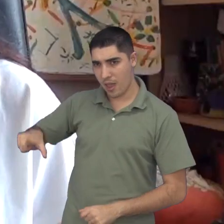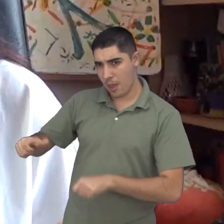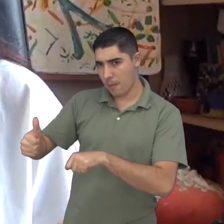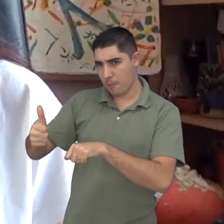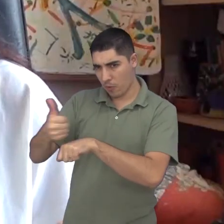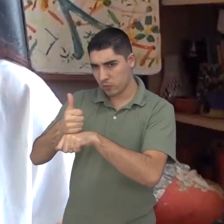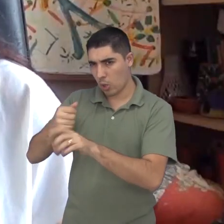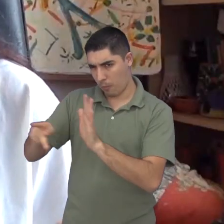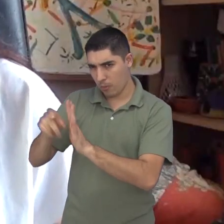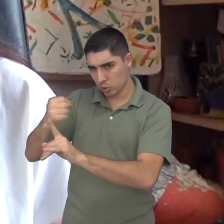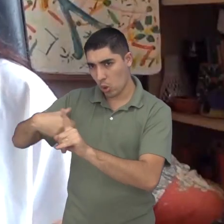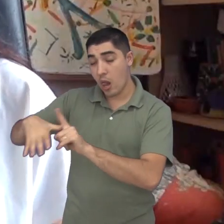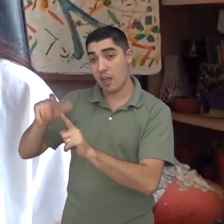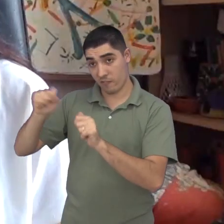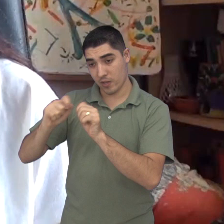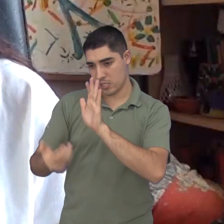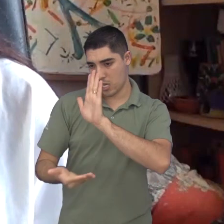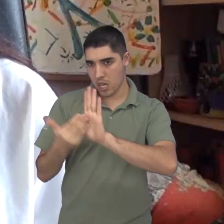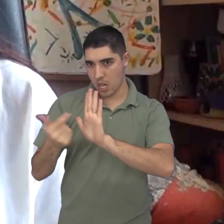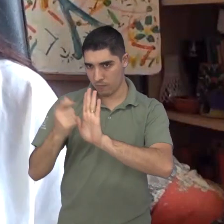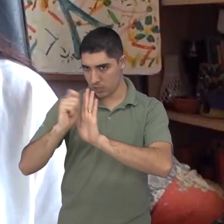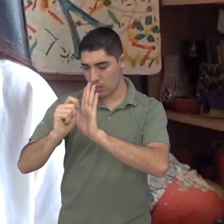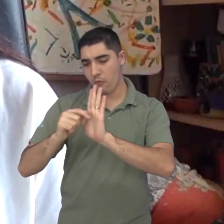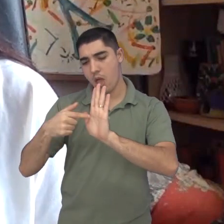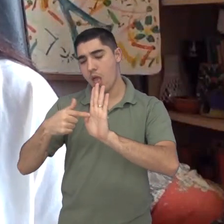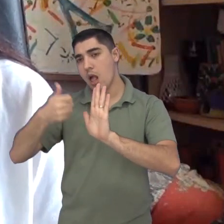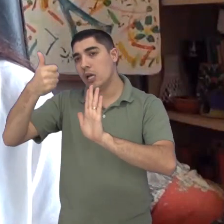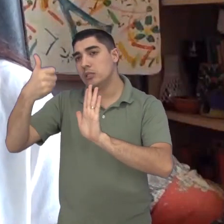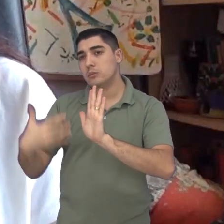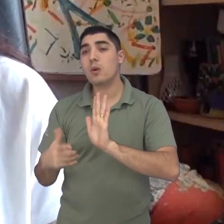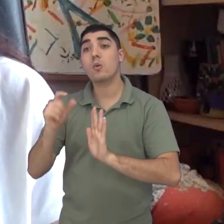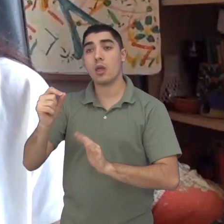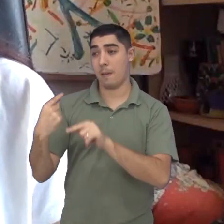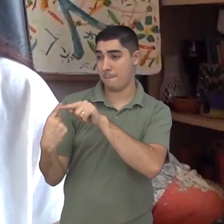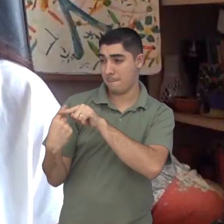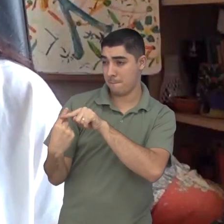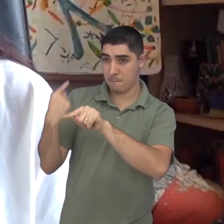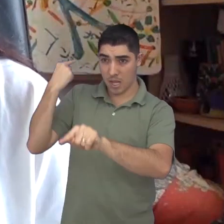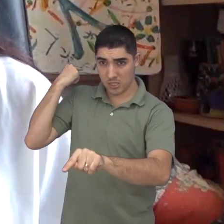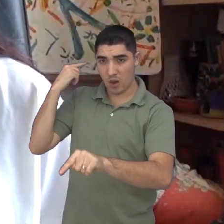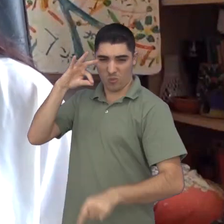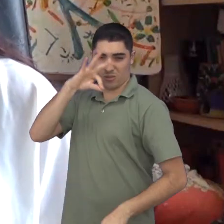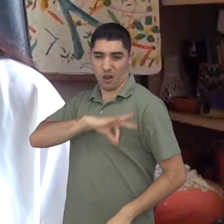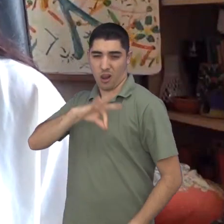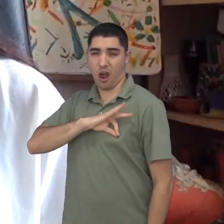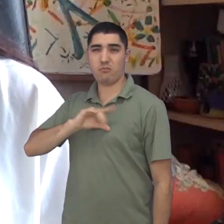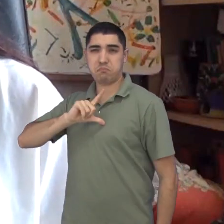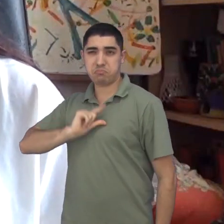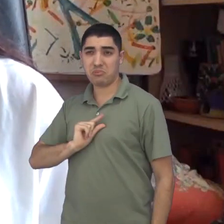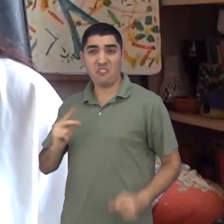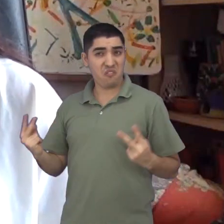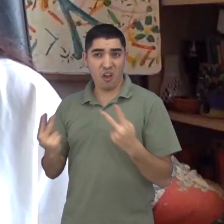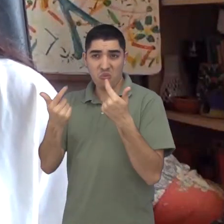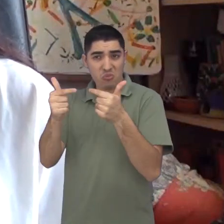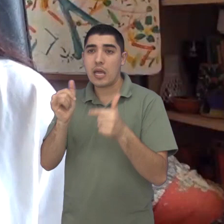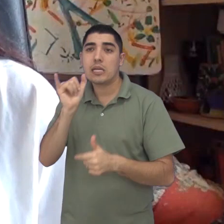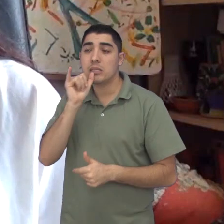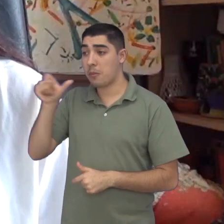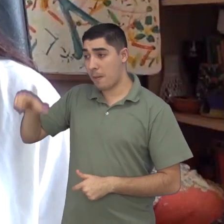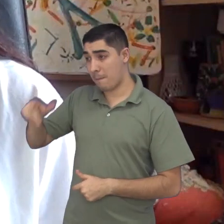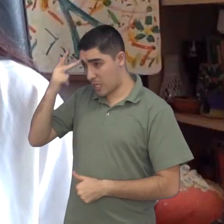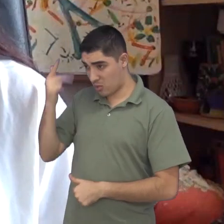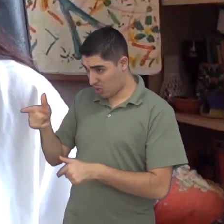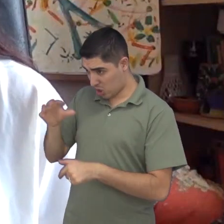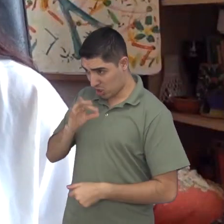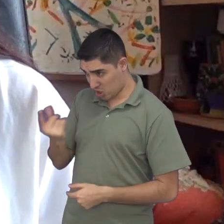uma crônica do assalariado, que ele mostra como antigamente o salário era desvalorizado. Trabalhava quem não tinha dinheiro, trabalhavam